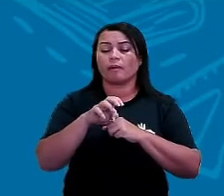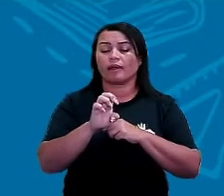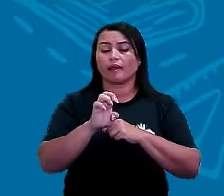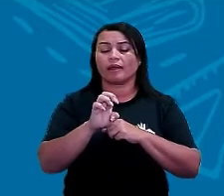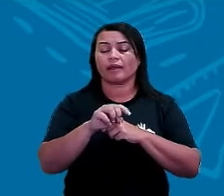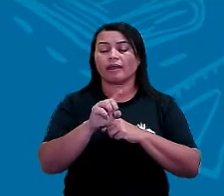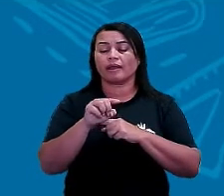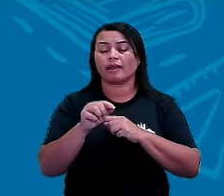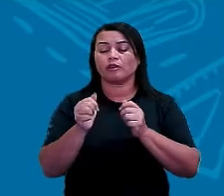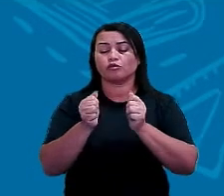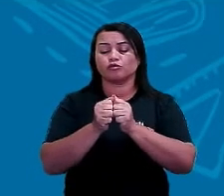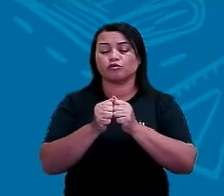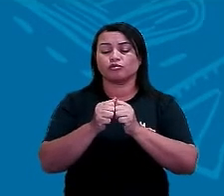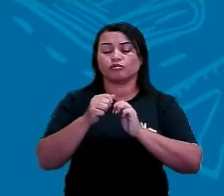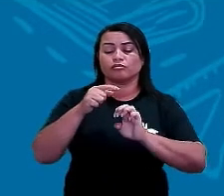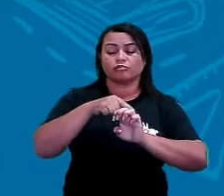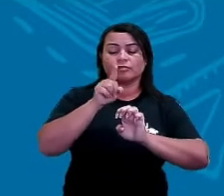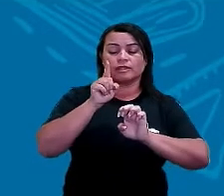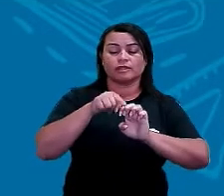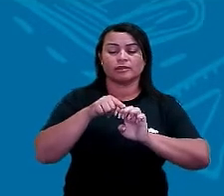acento, tá?